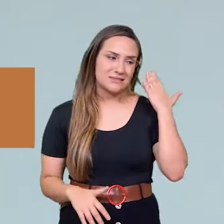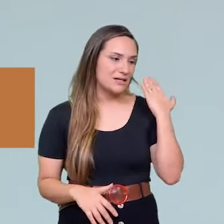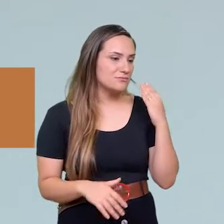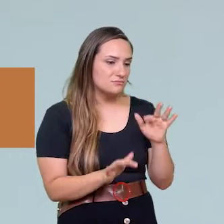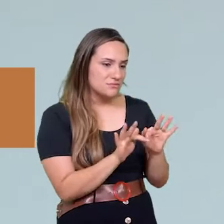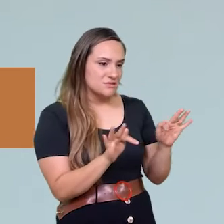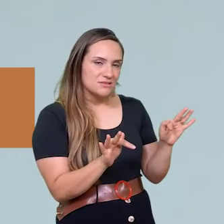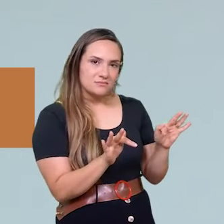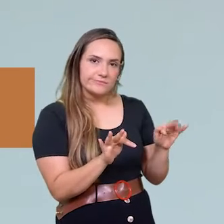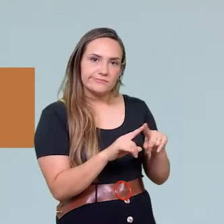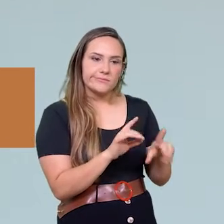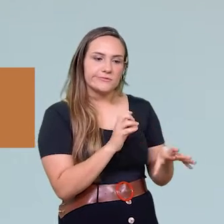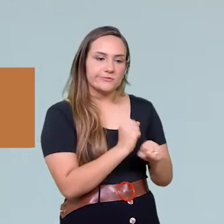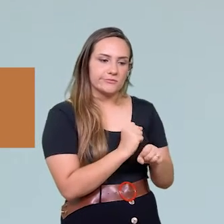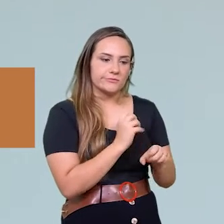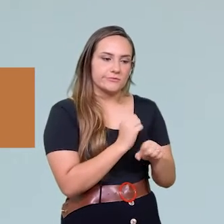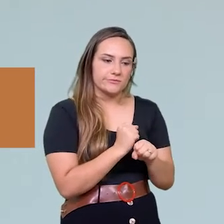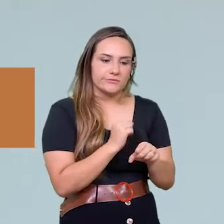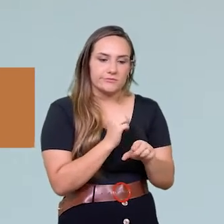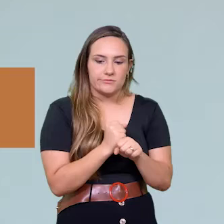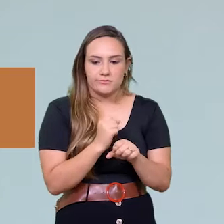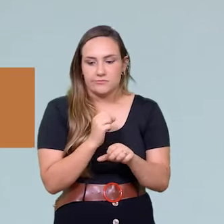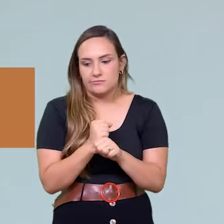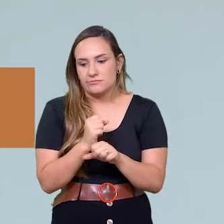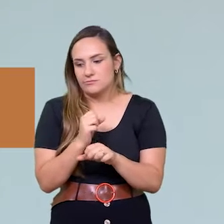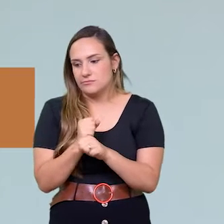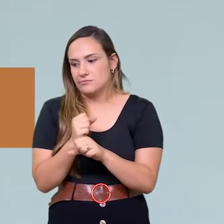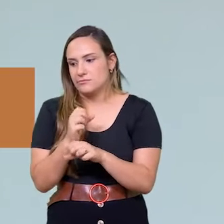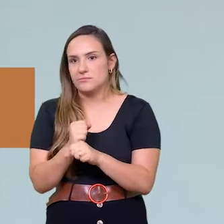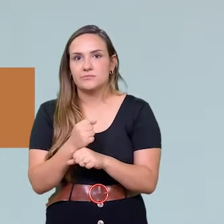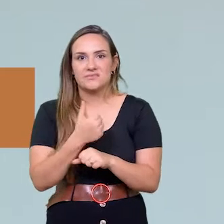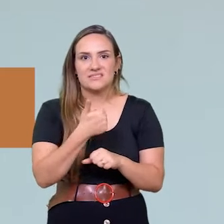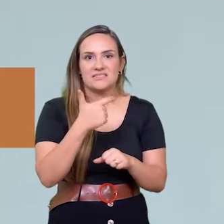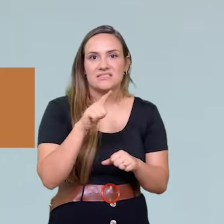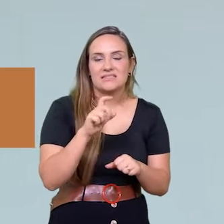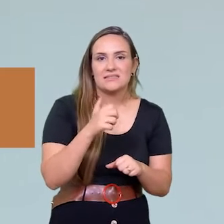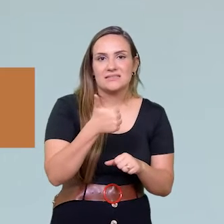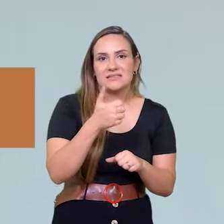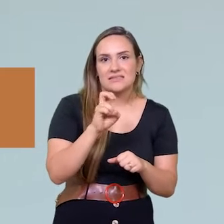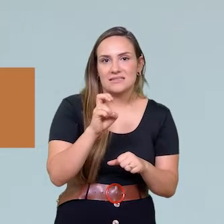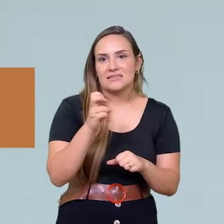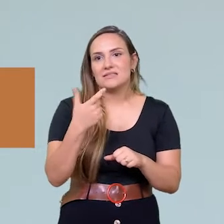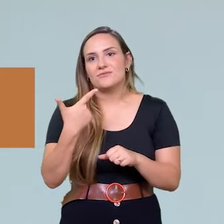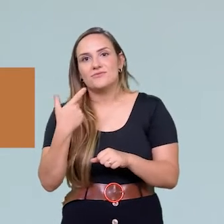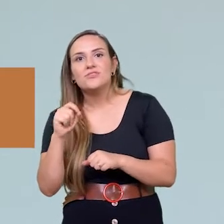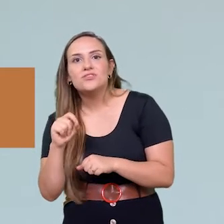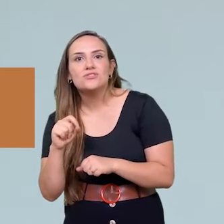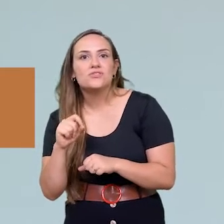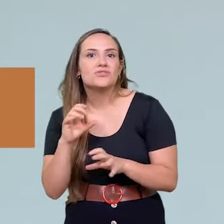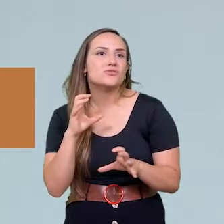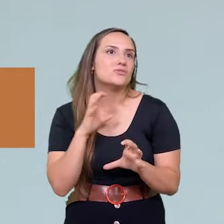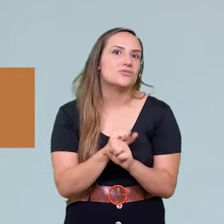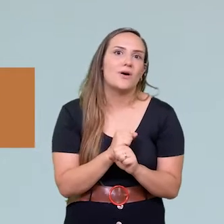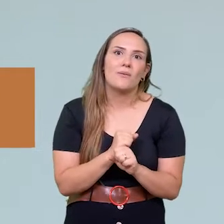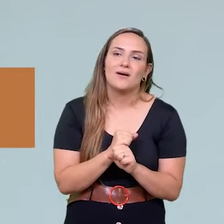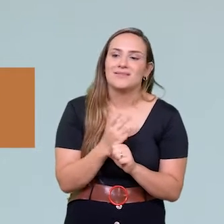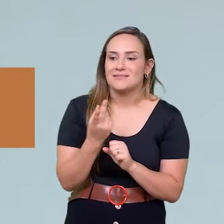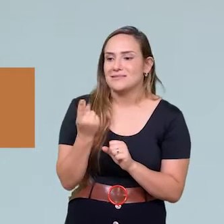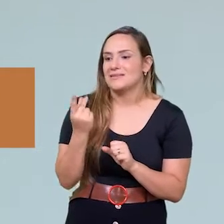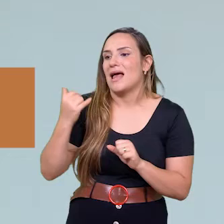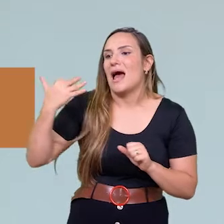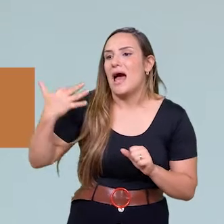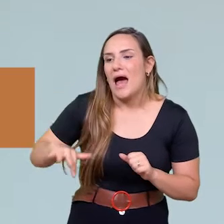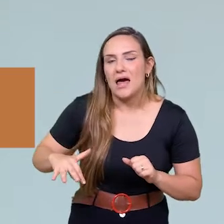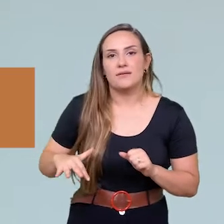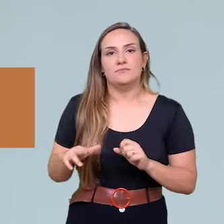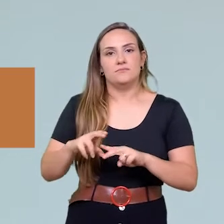si não eram altas, ao se acumular mais de 15, às vezes 20 contas, é uma dívida